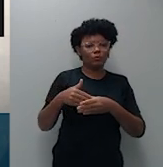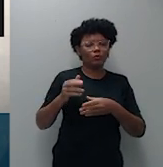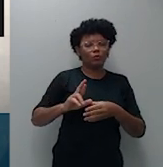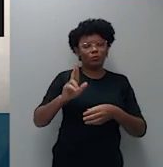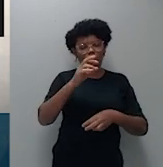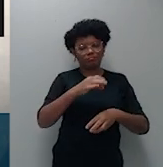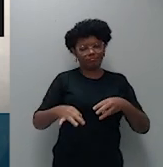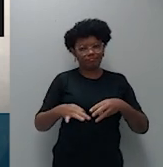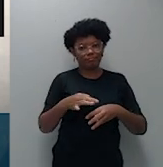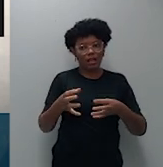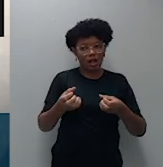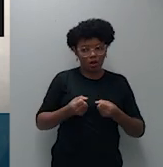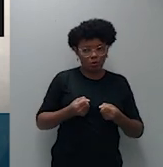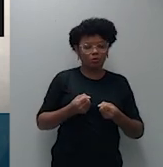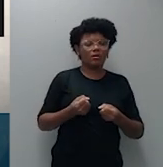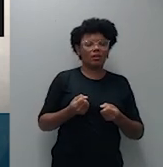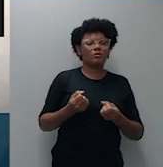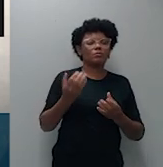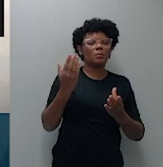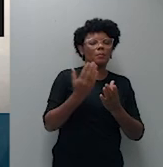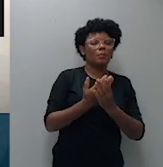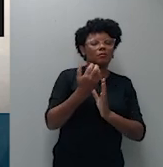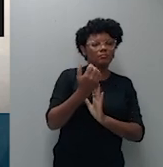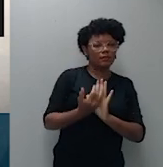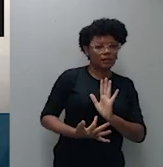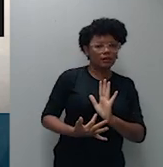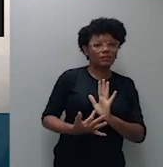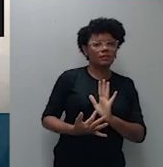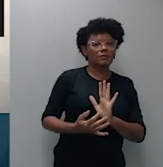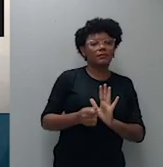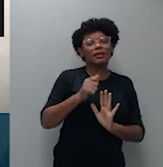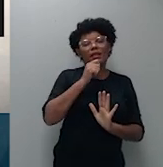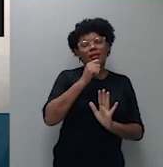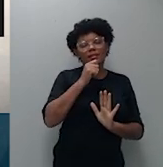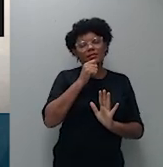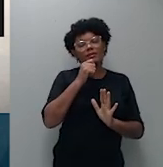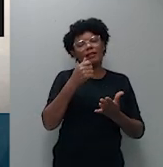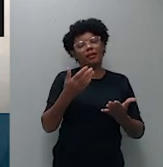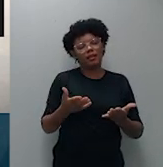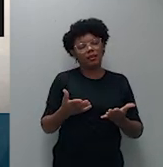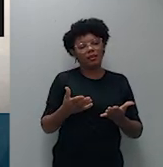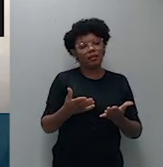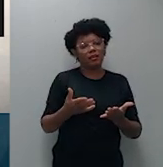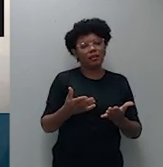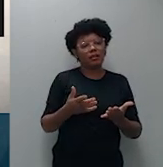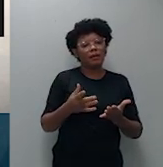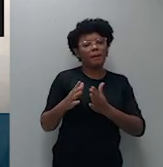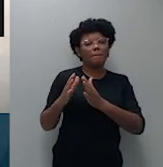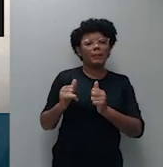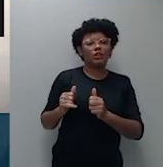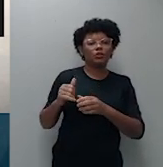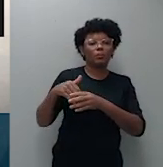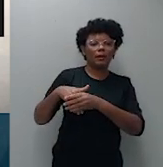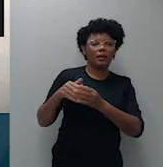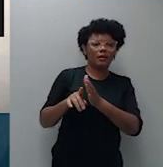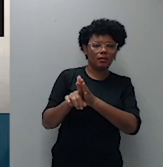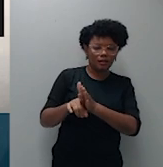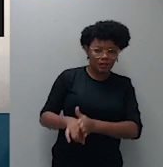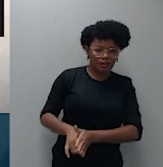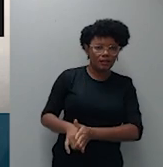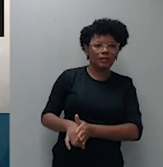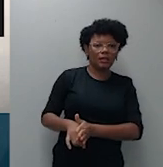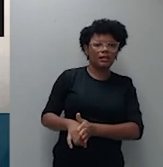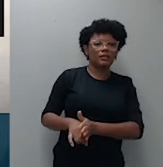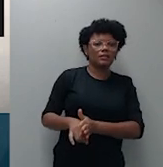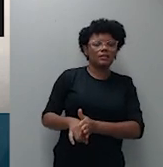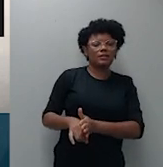acolhendo os embargos de declaração sem acentos infringente pedir o visto Ministro Raul Araújo aguardo